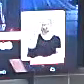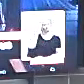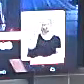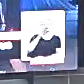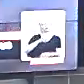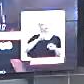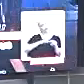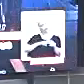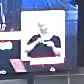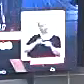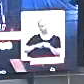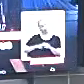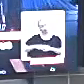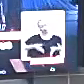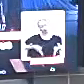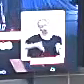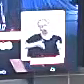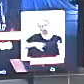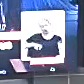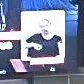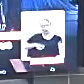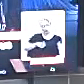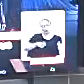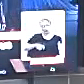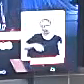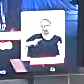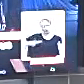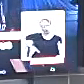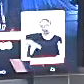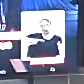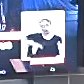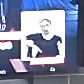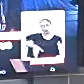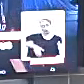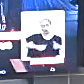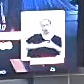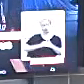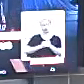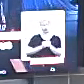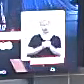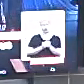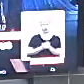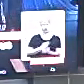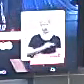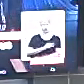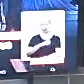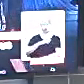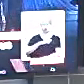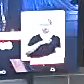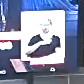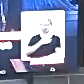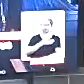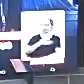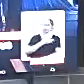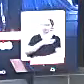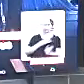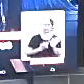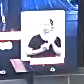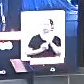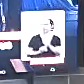corredor não sei o nosso querido aí representante Mauro na Monte que é o nosso grande representante aí das